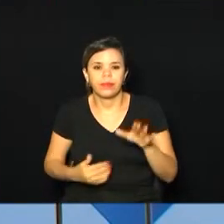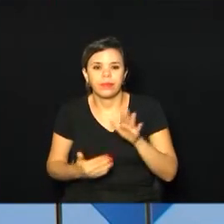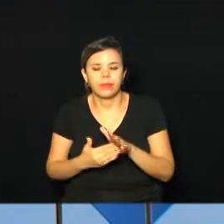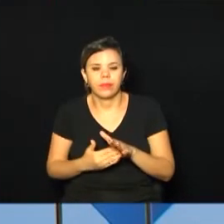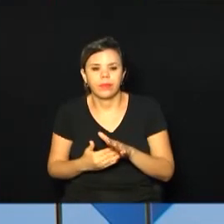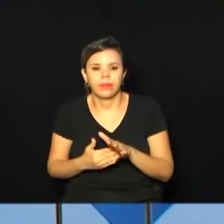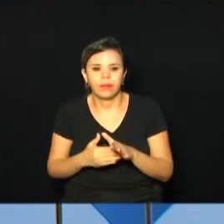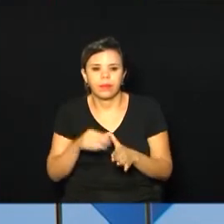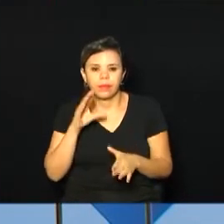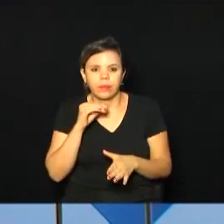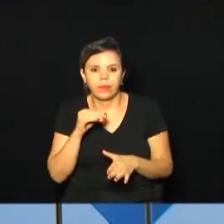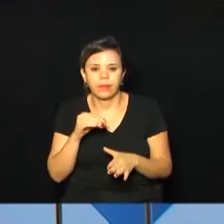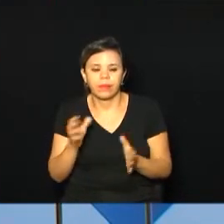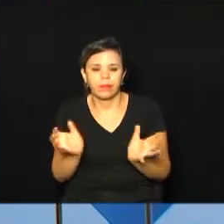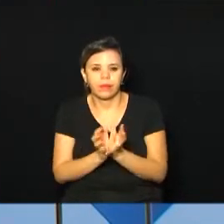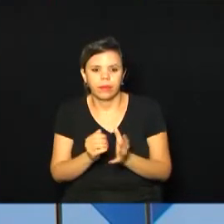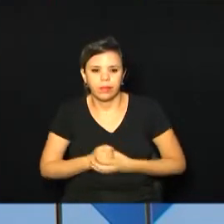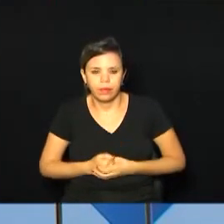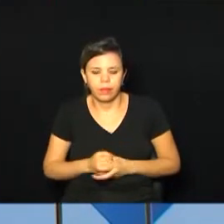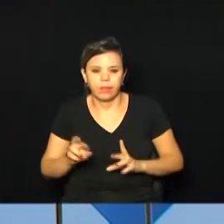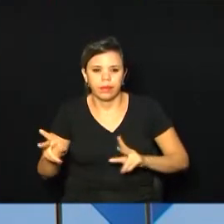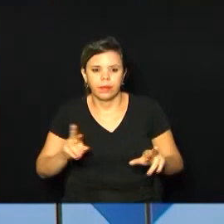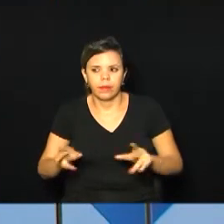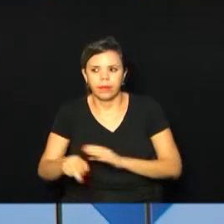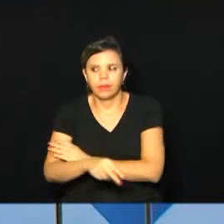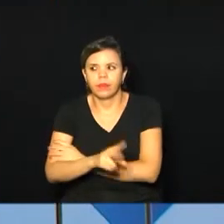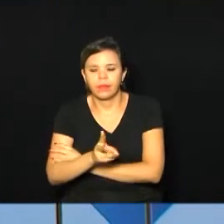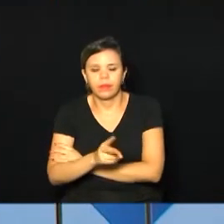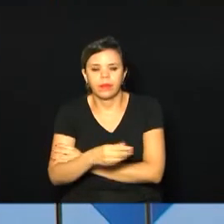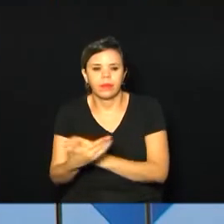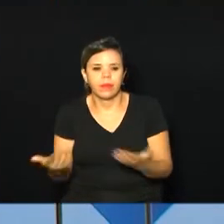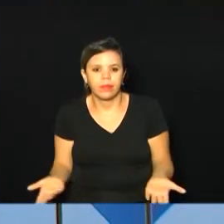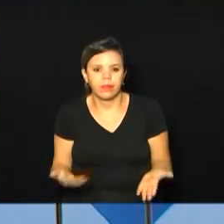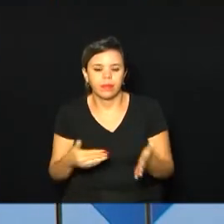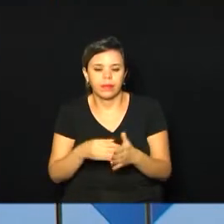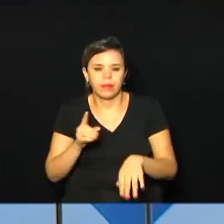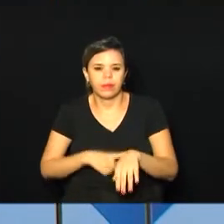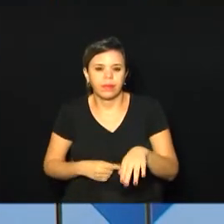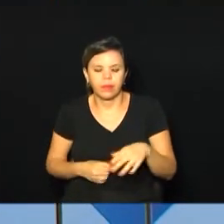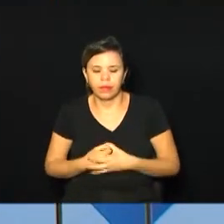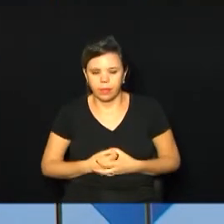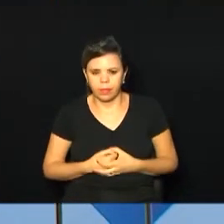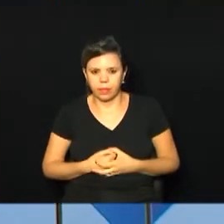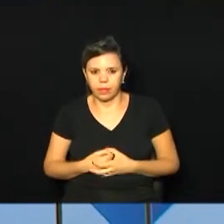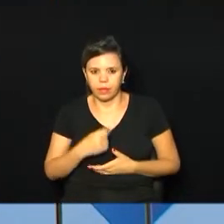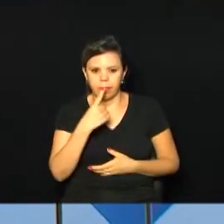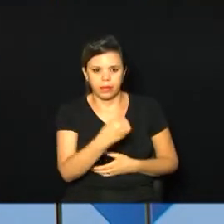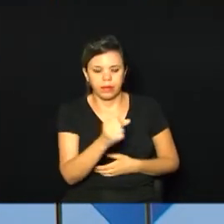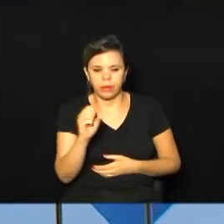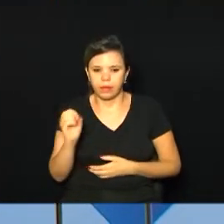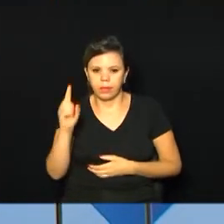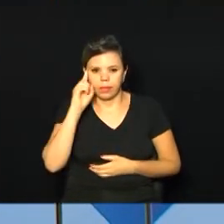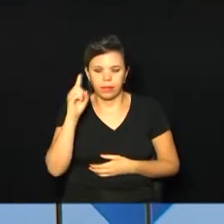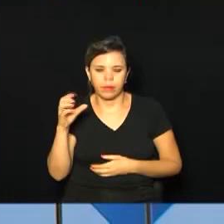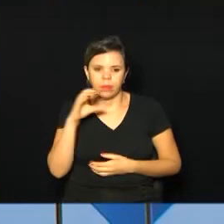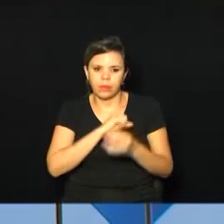para o funcionamento dessa comissão, porque é diferente da comissão permanente. O prazo máximo é de 180 dias